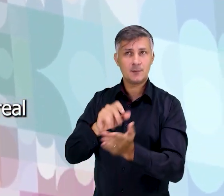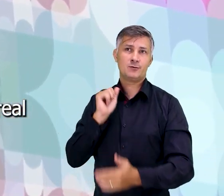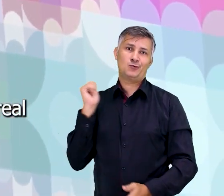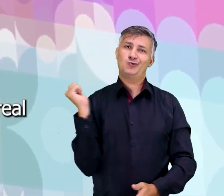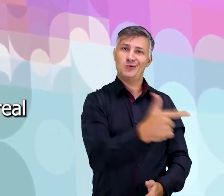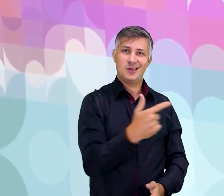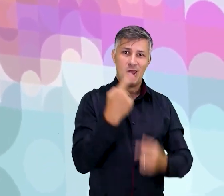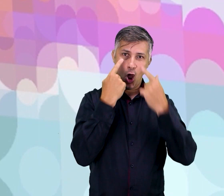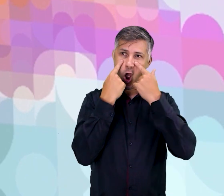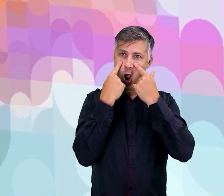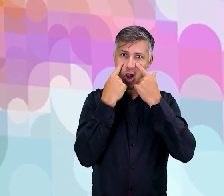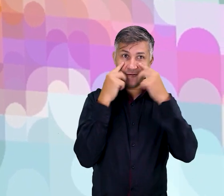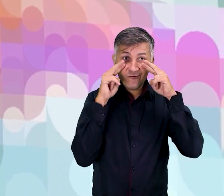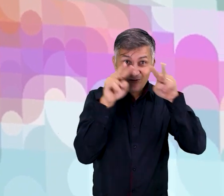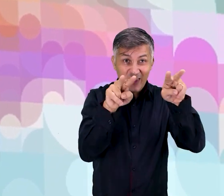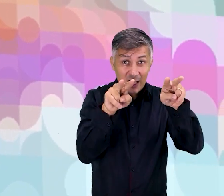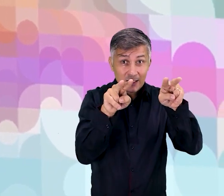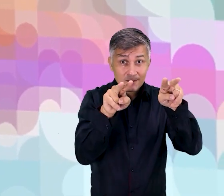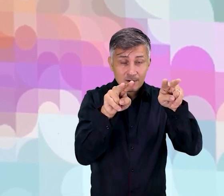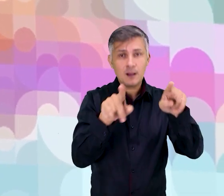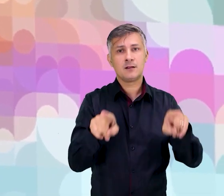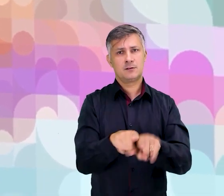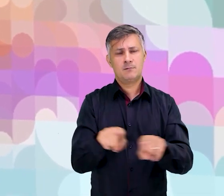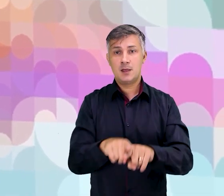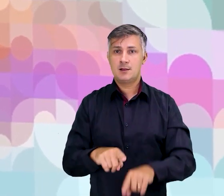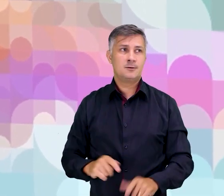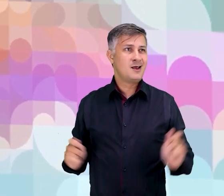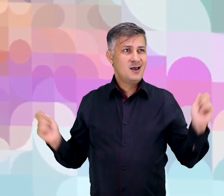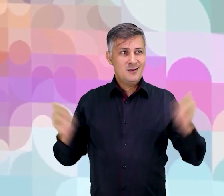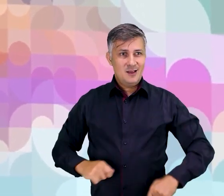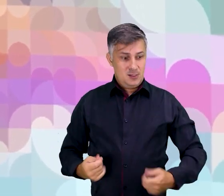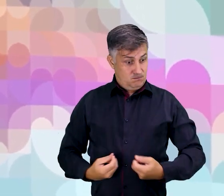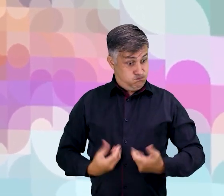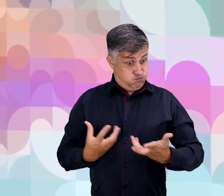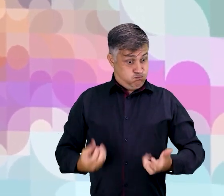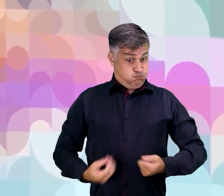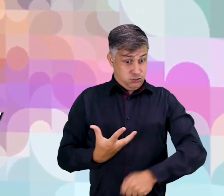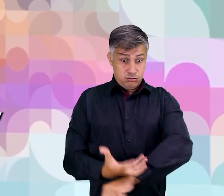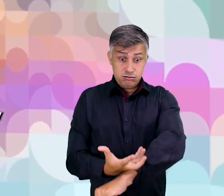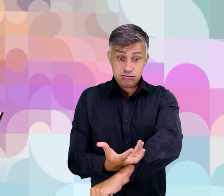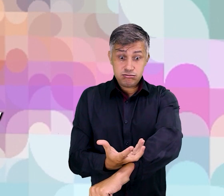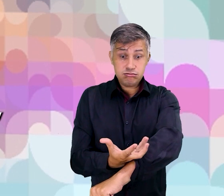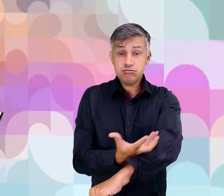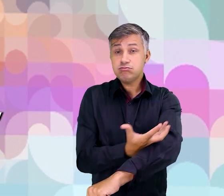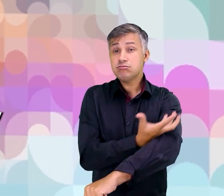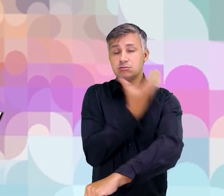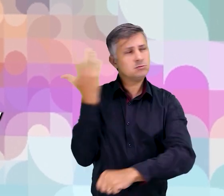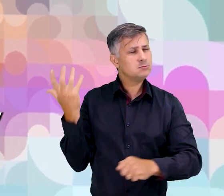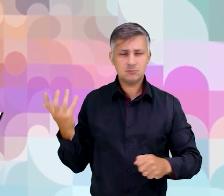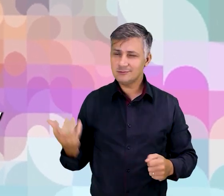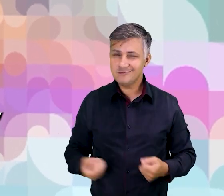nossos olhos as veem, mas também na capacidade de expressar emoções através de novas